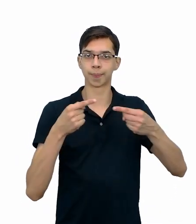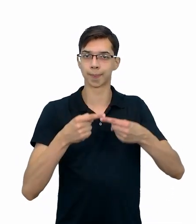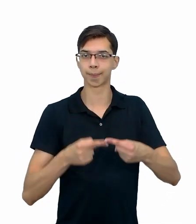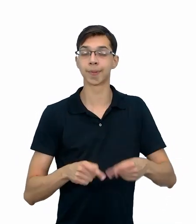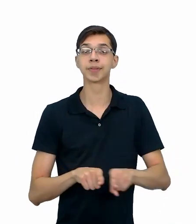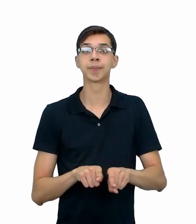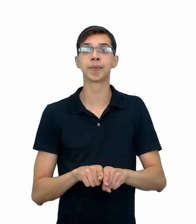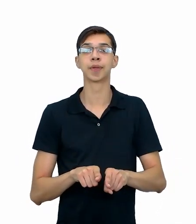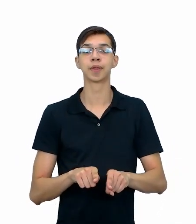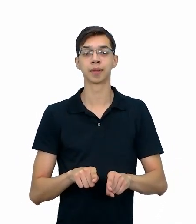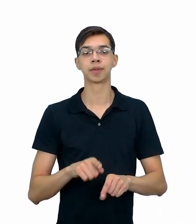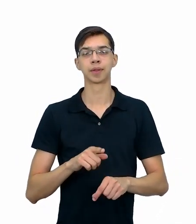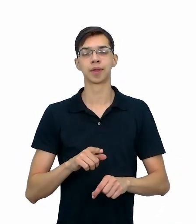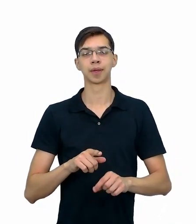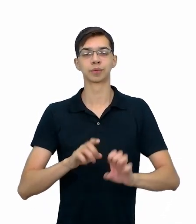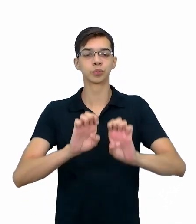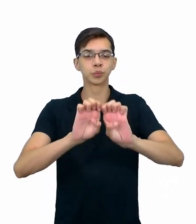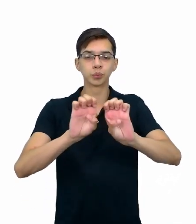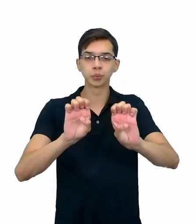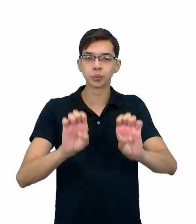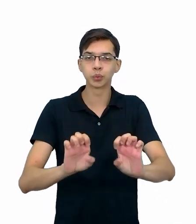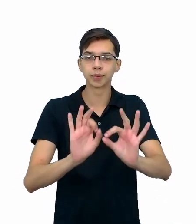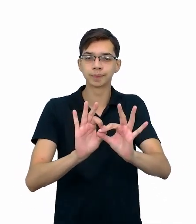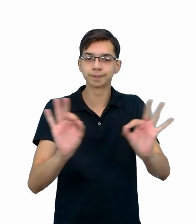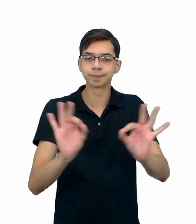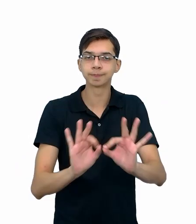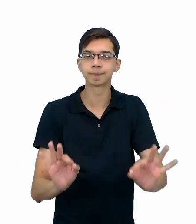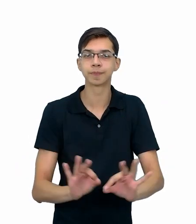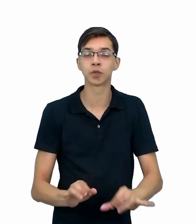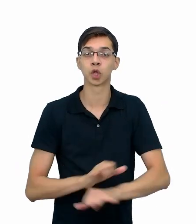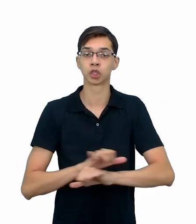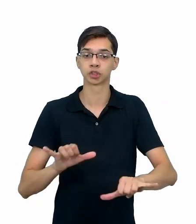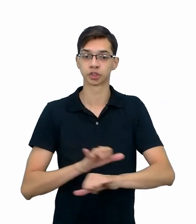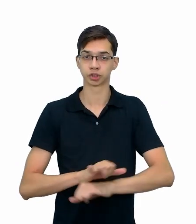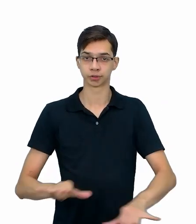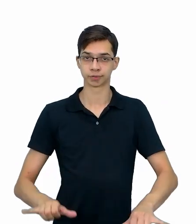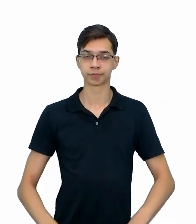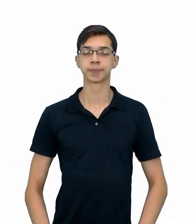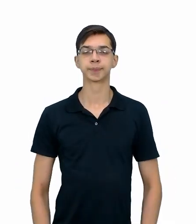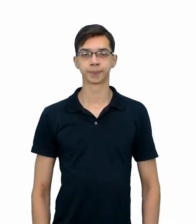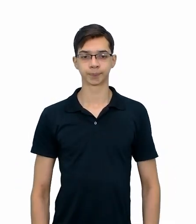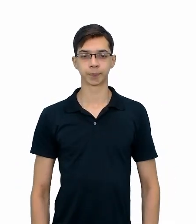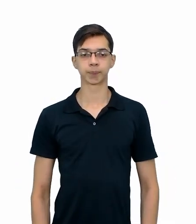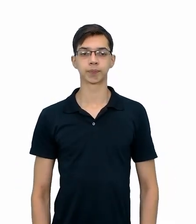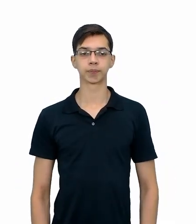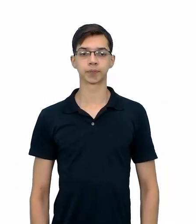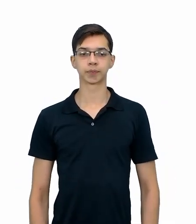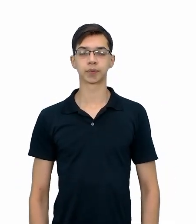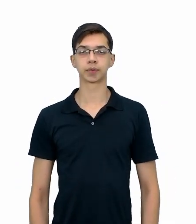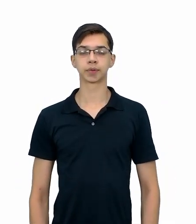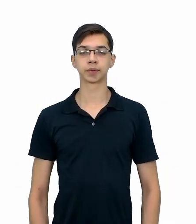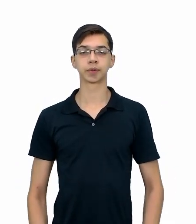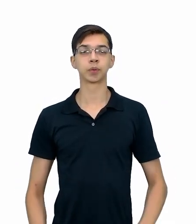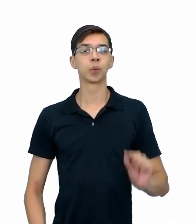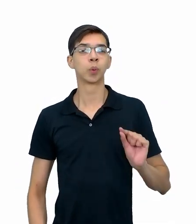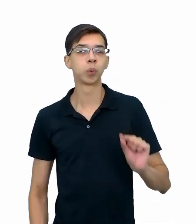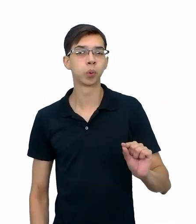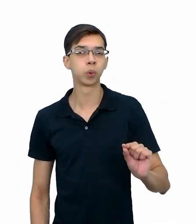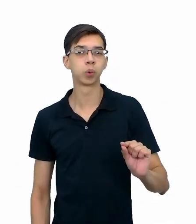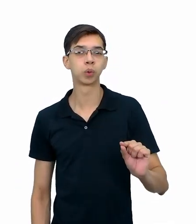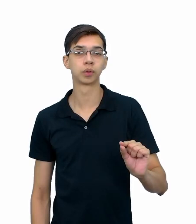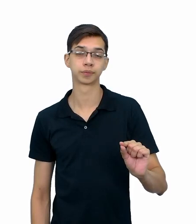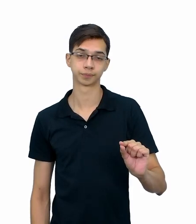estrutura composicional da notícia, elementos constitutivos de LED, o que,